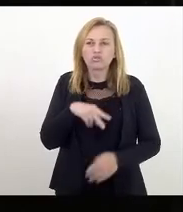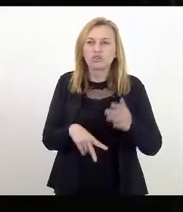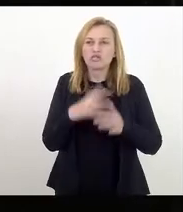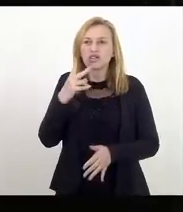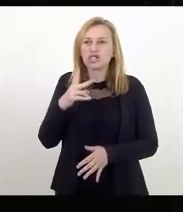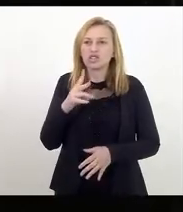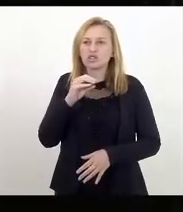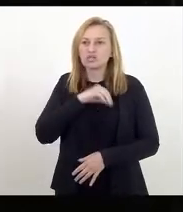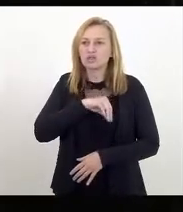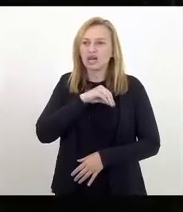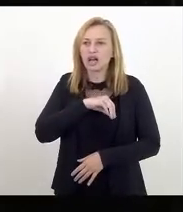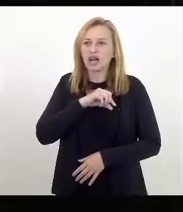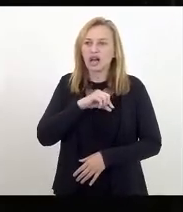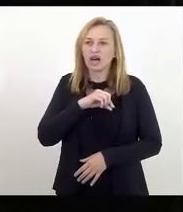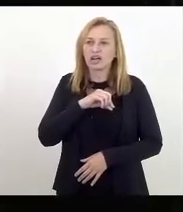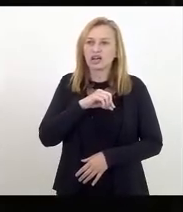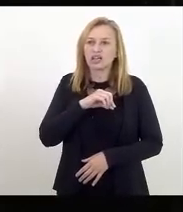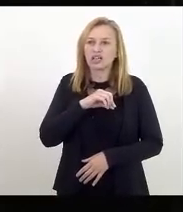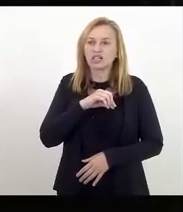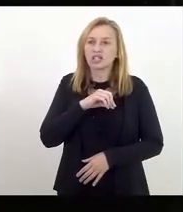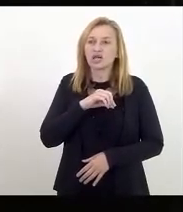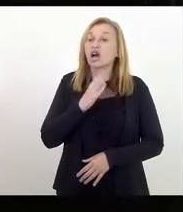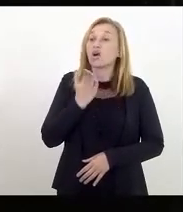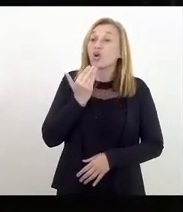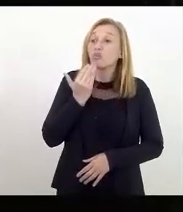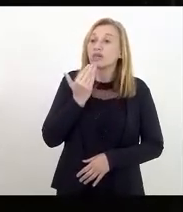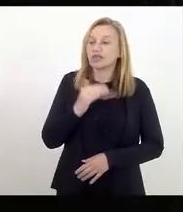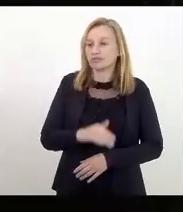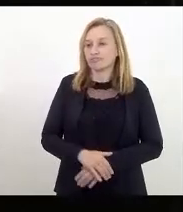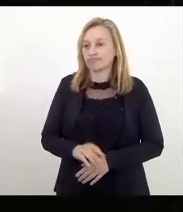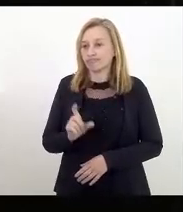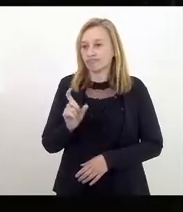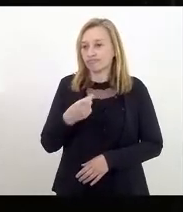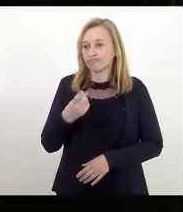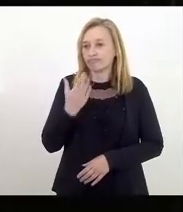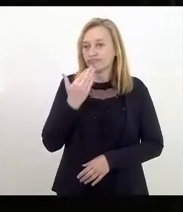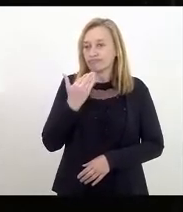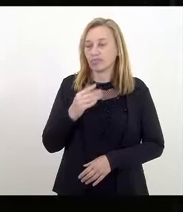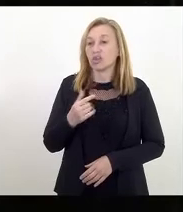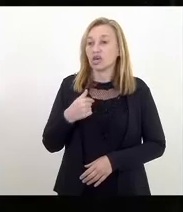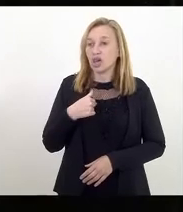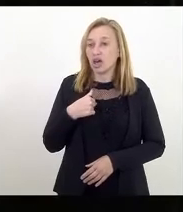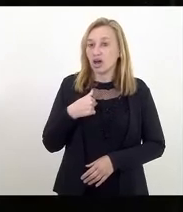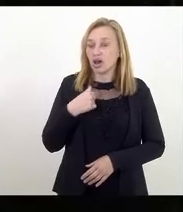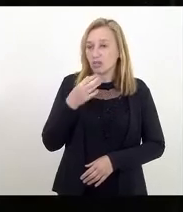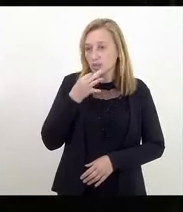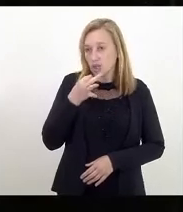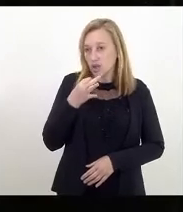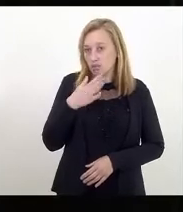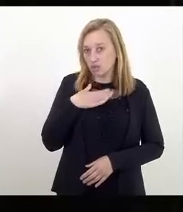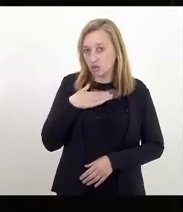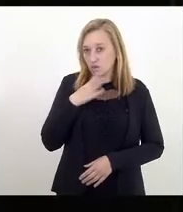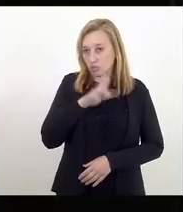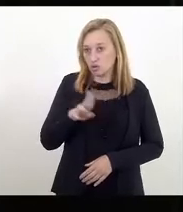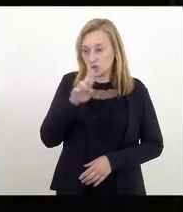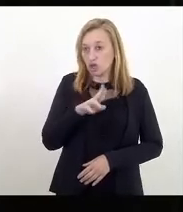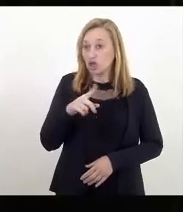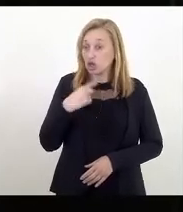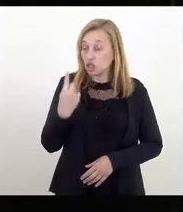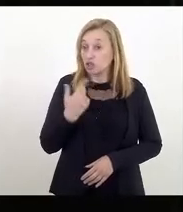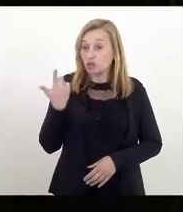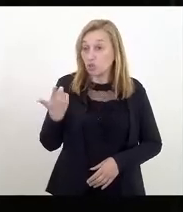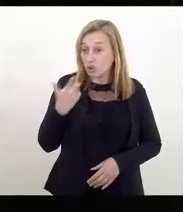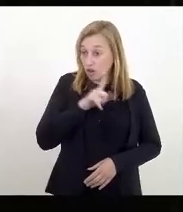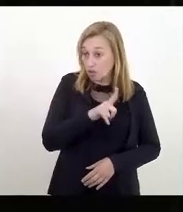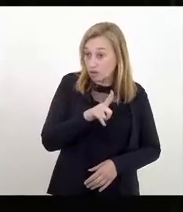aumentou o auxílio alimentação. E o argumento que eu usei é que nós ganhávamos, os